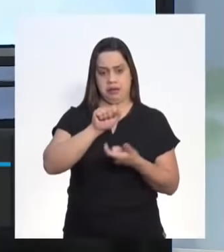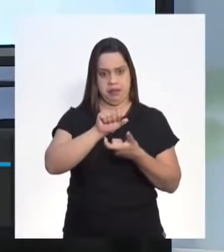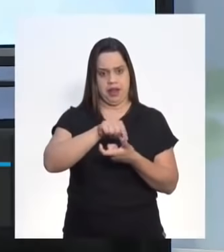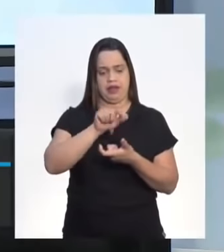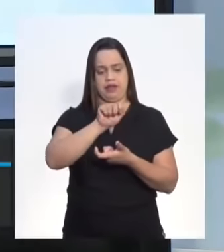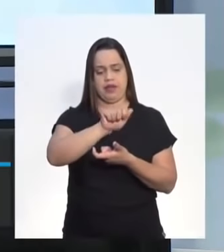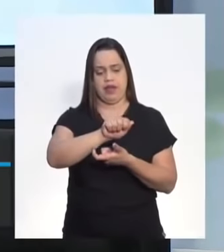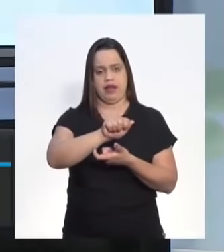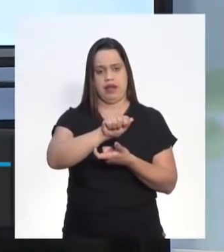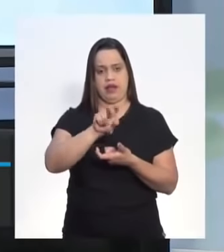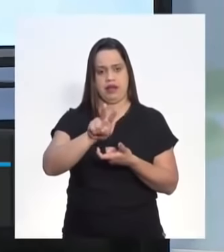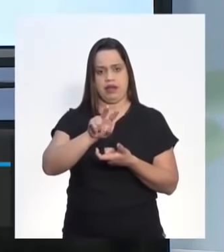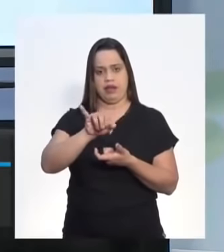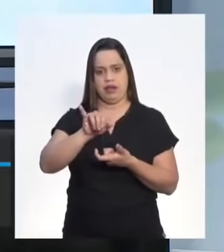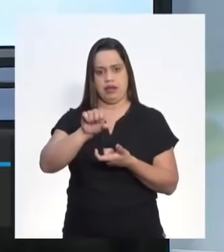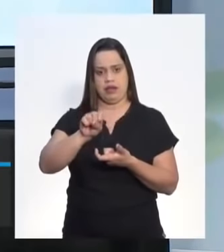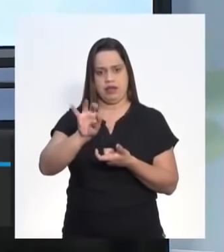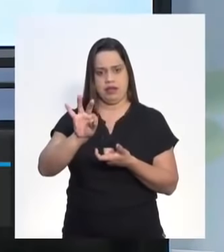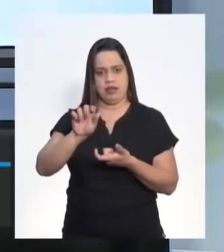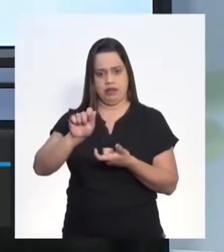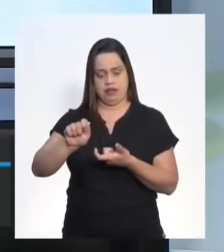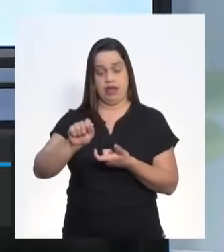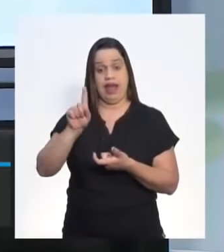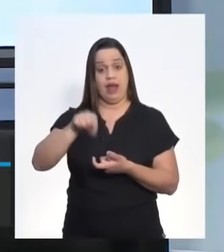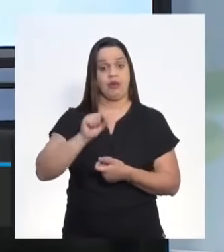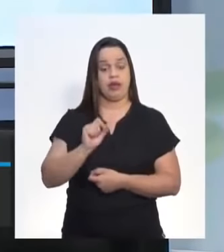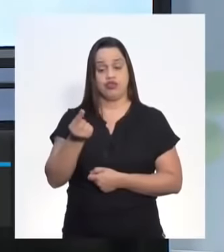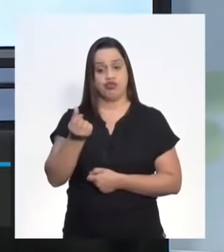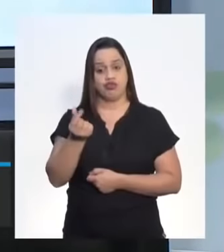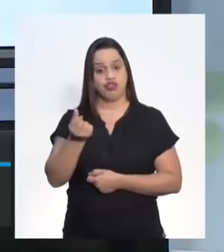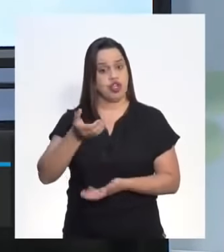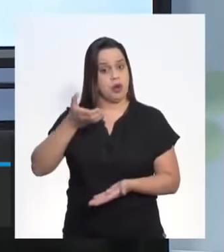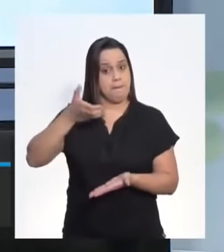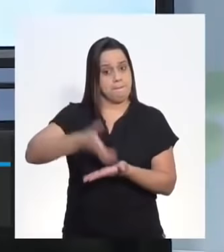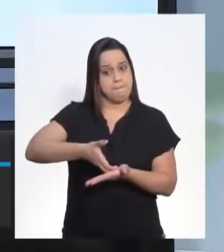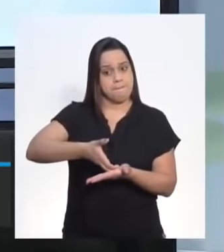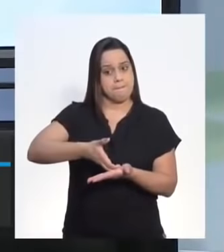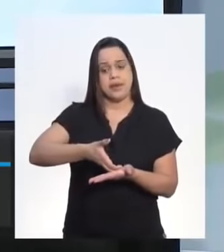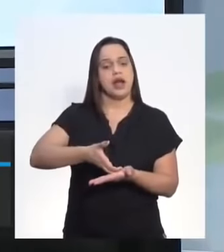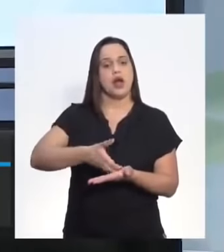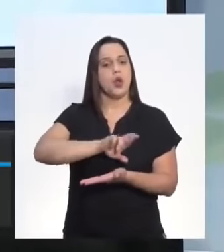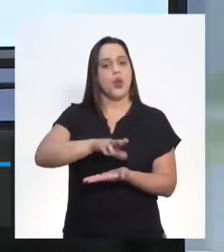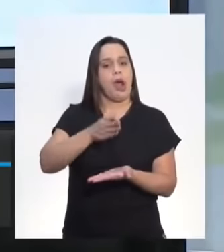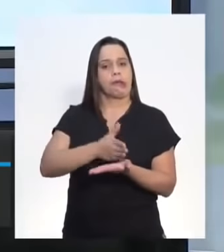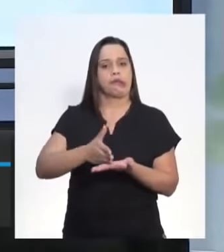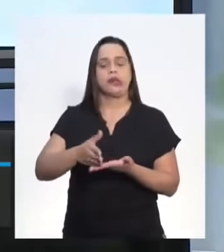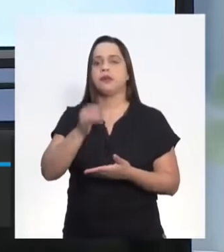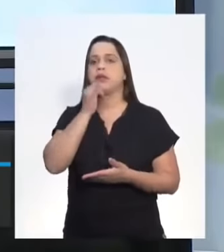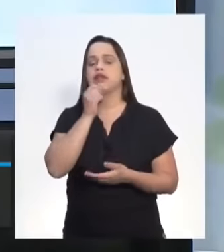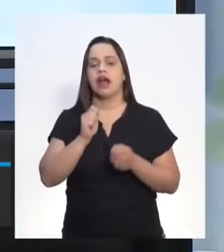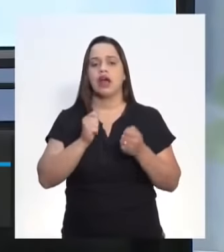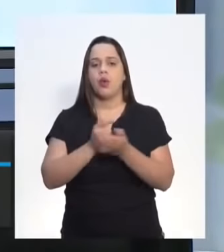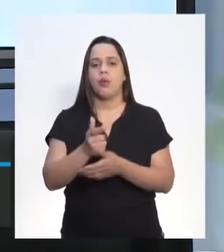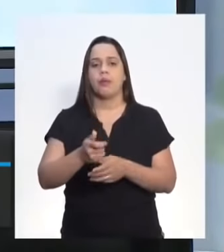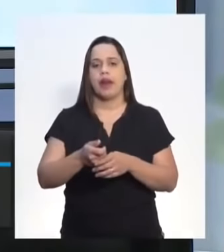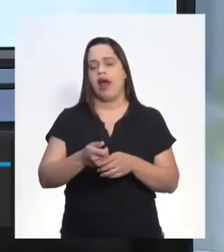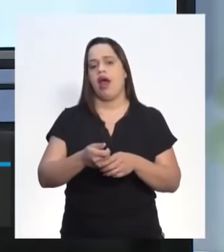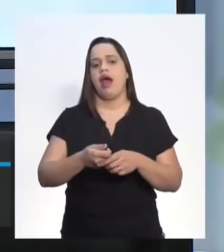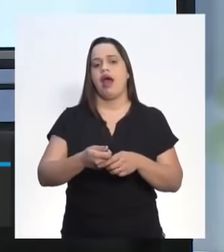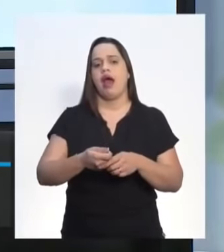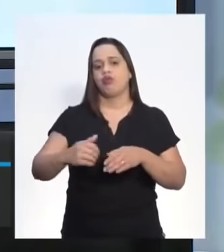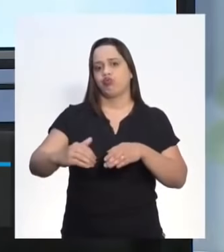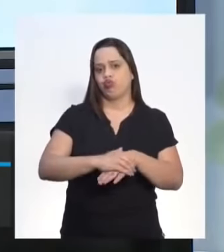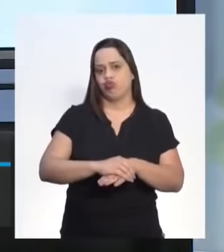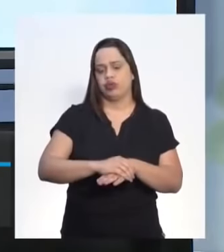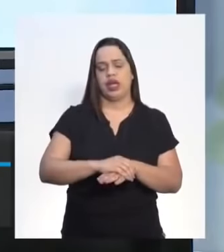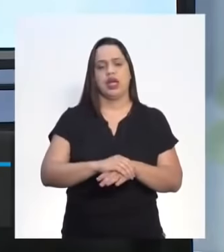pagar no ato, não é? Ou seja, você não parcelar. Ou seja, você vai comprar um tênis, custa 200. Parcelado,